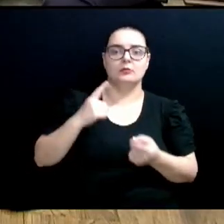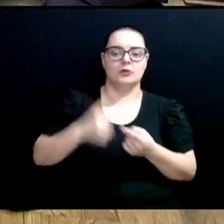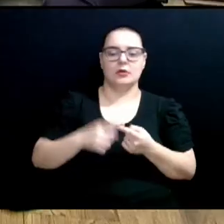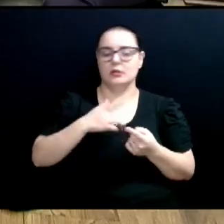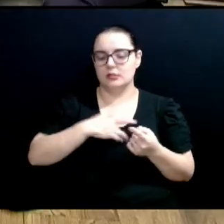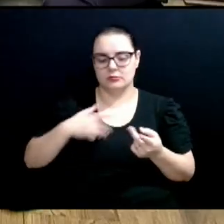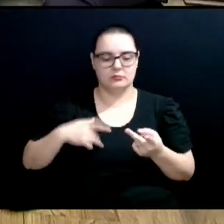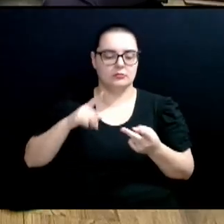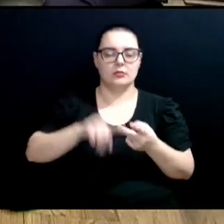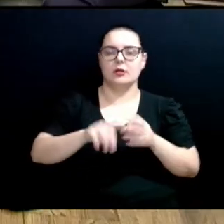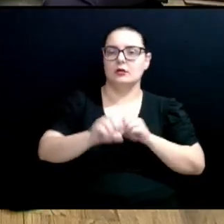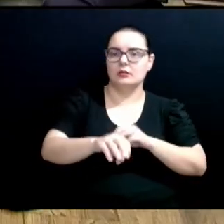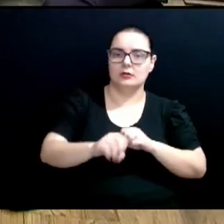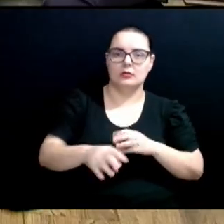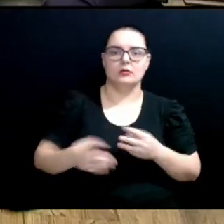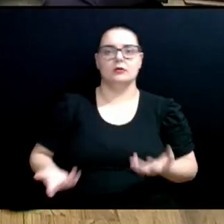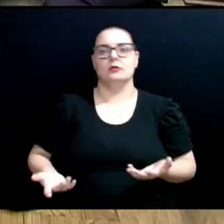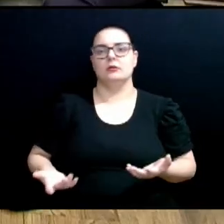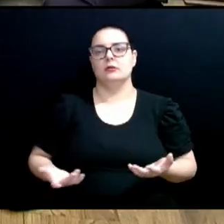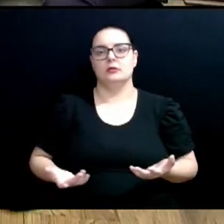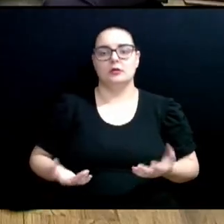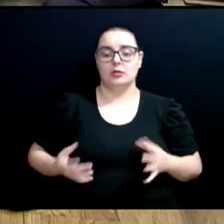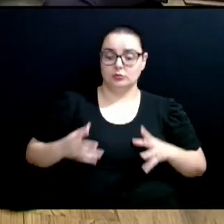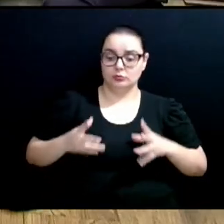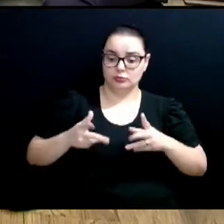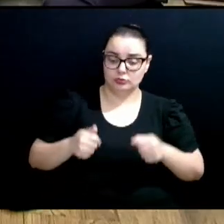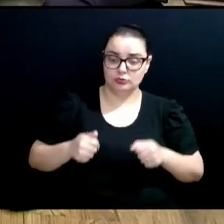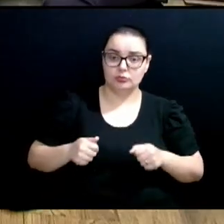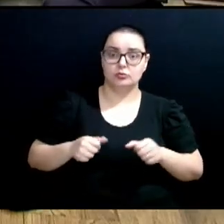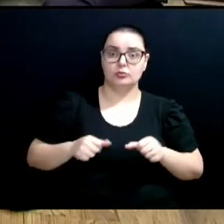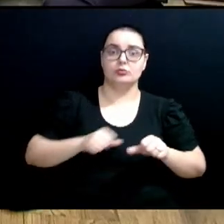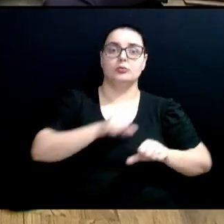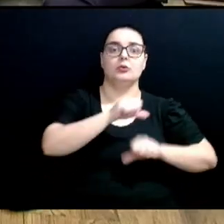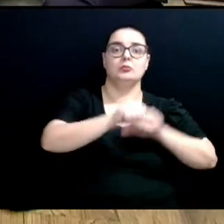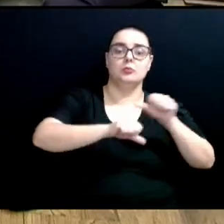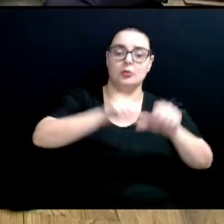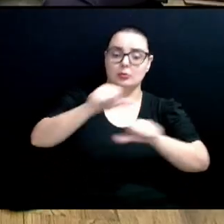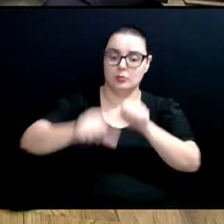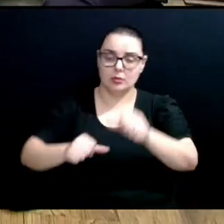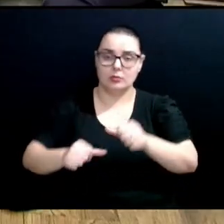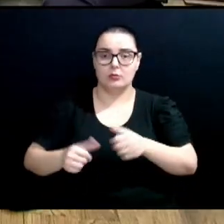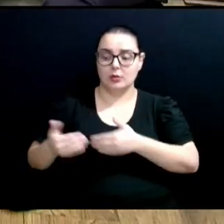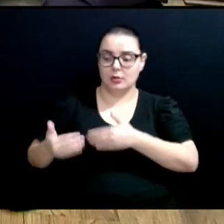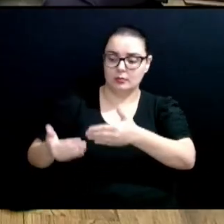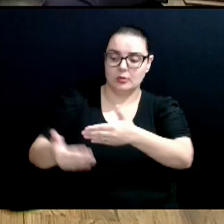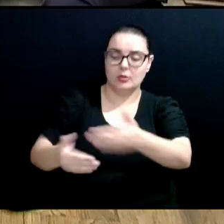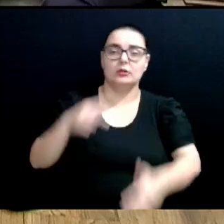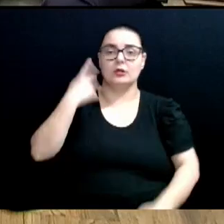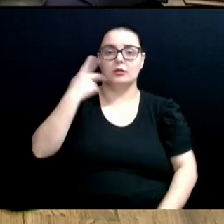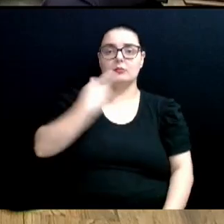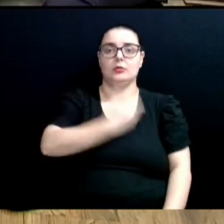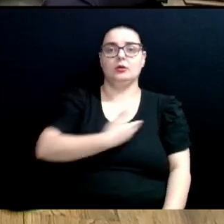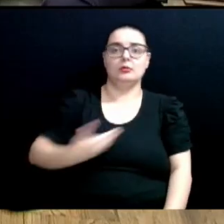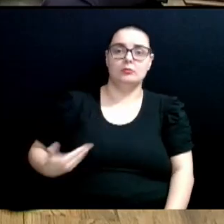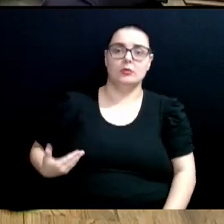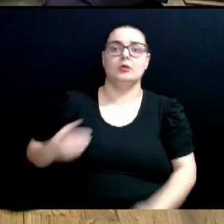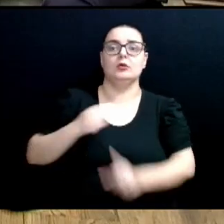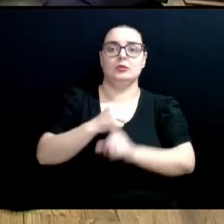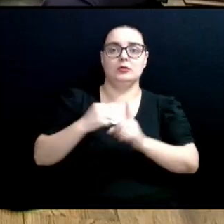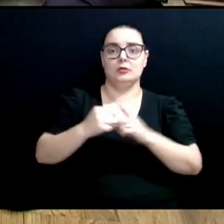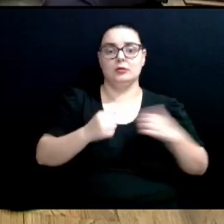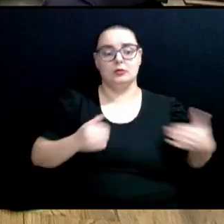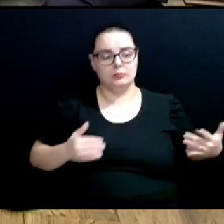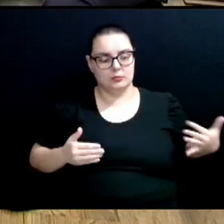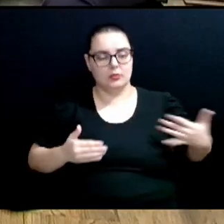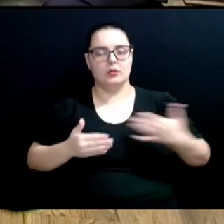educação, tudo que mudou, né, no processo das políticas públicas, das políticas sociais ao longo desse período, vem da Constituição